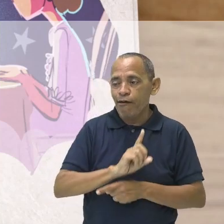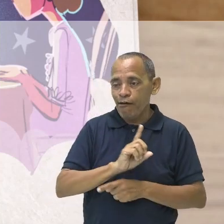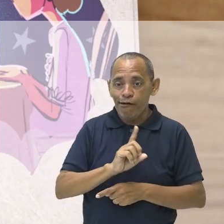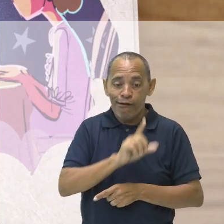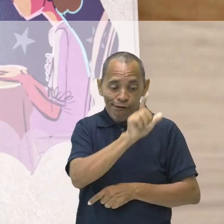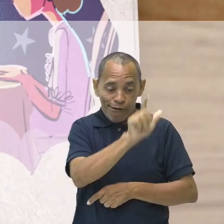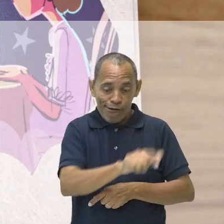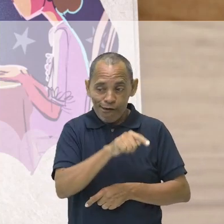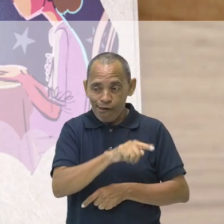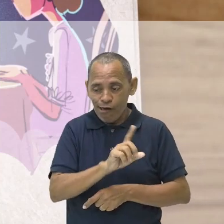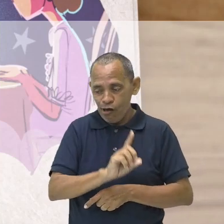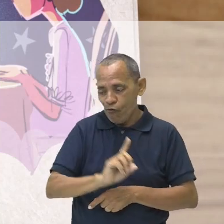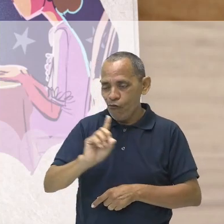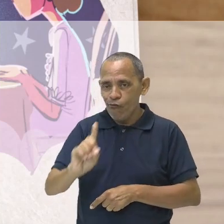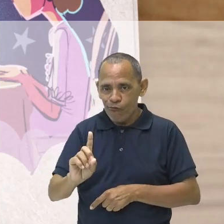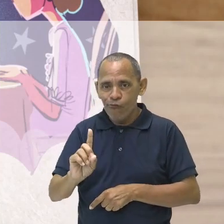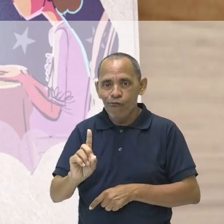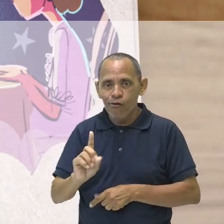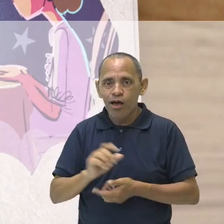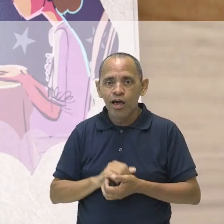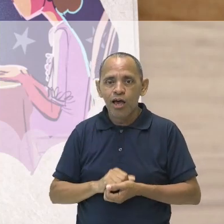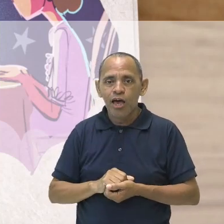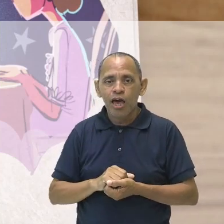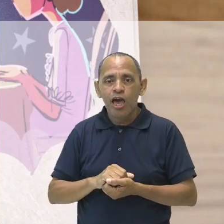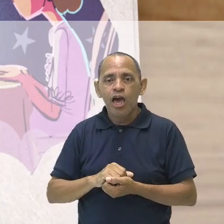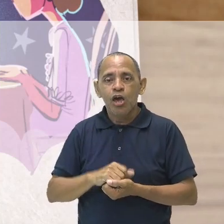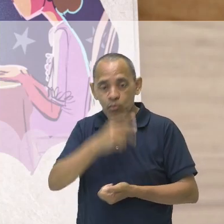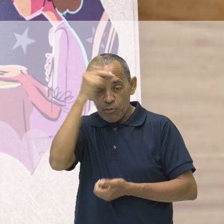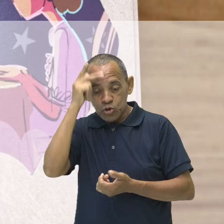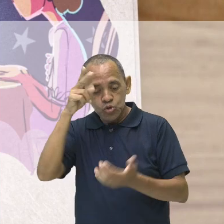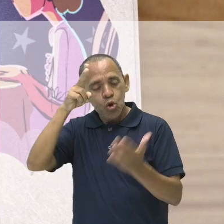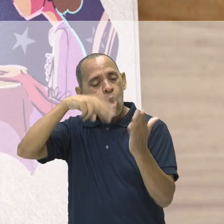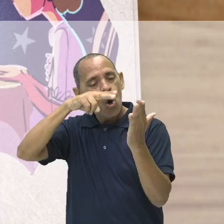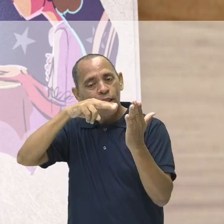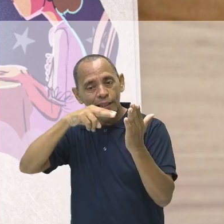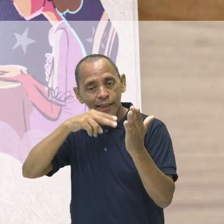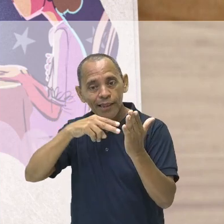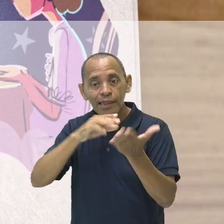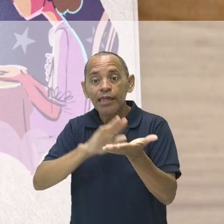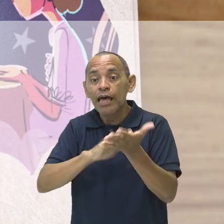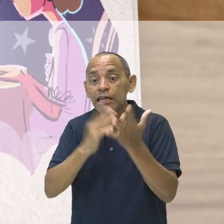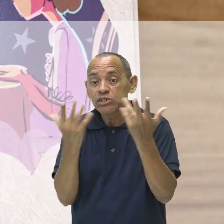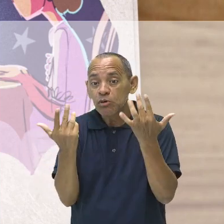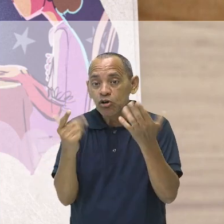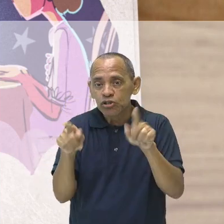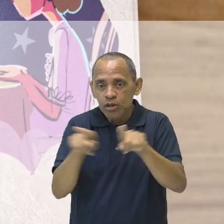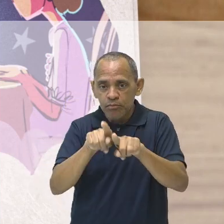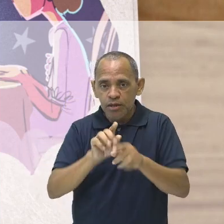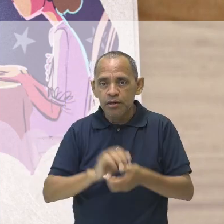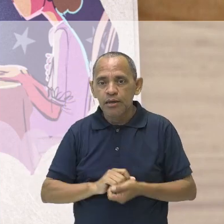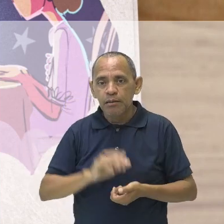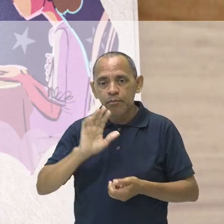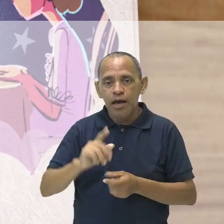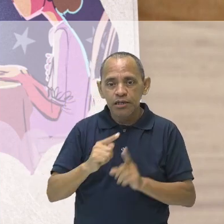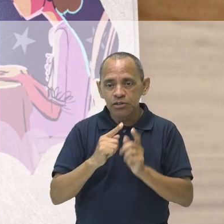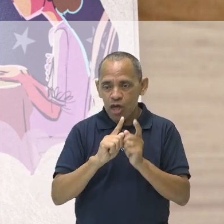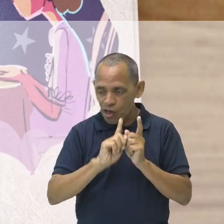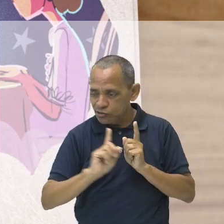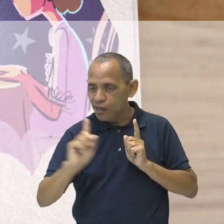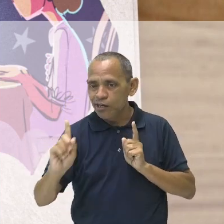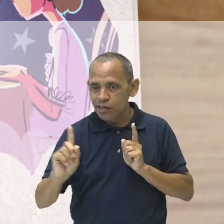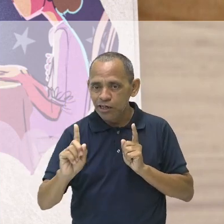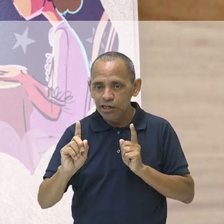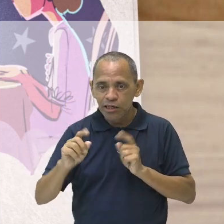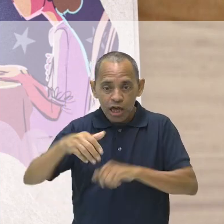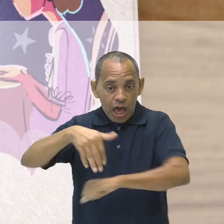Madame Carlota, Macabea descobre, por meio das cartas, sua sorte. No entanto, ao sair de lá, atravessa a